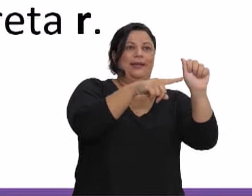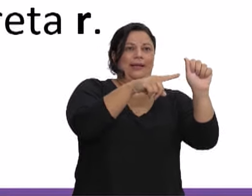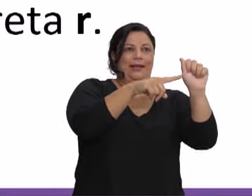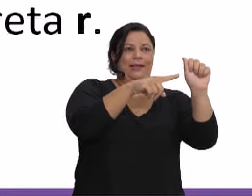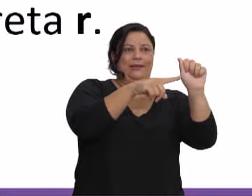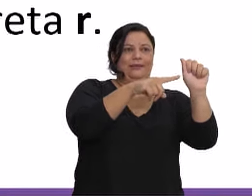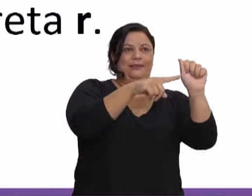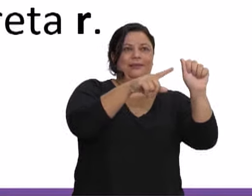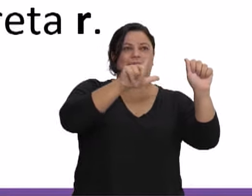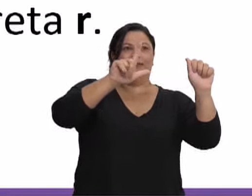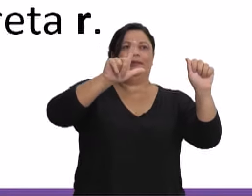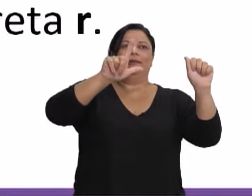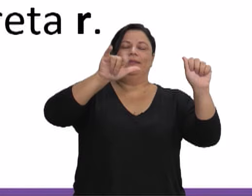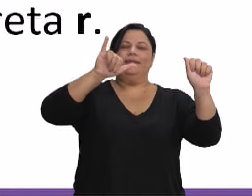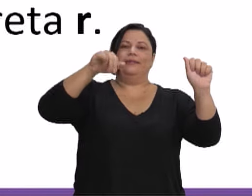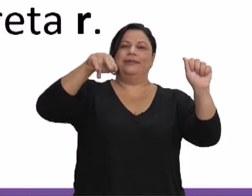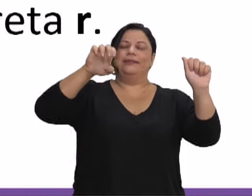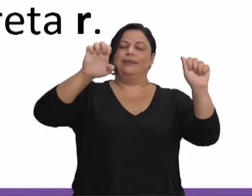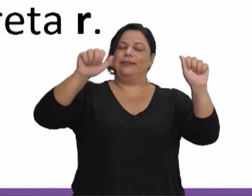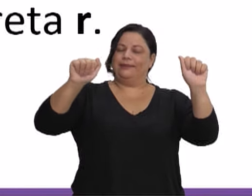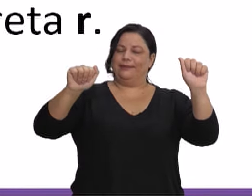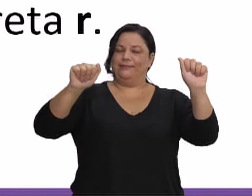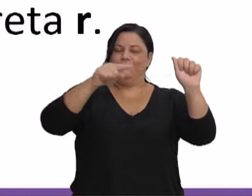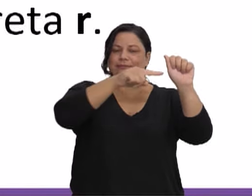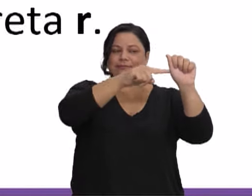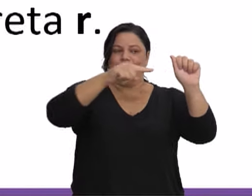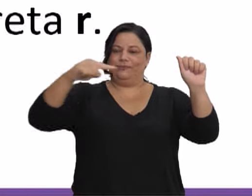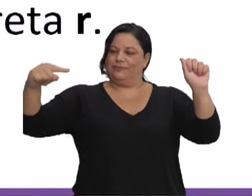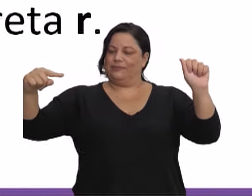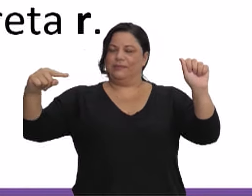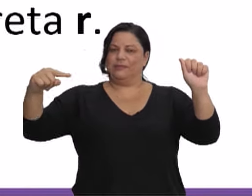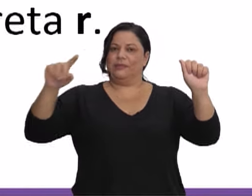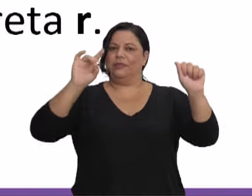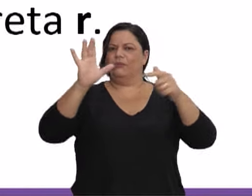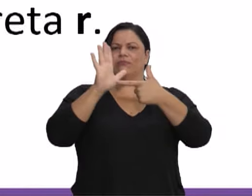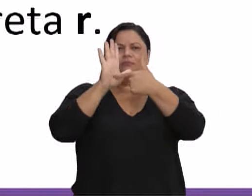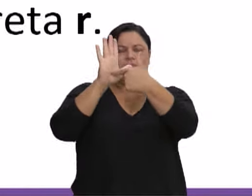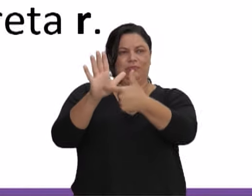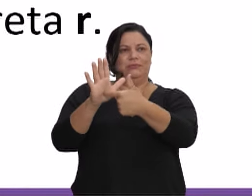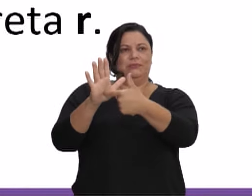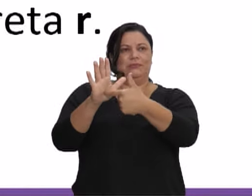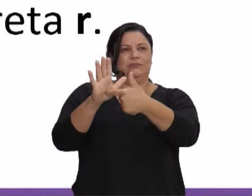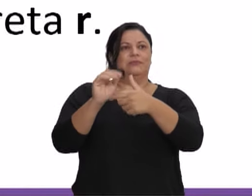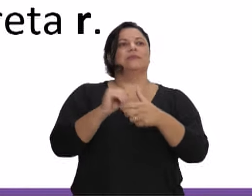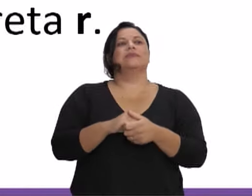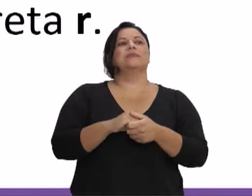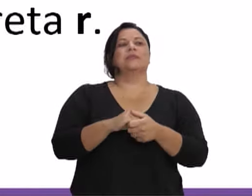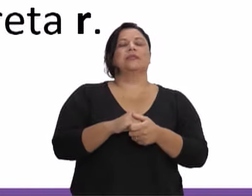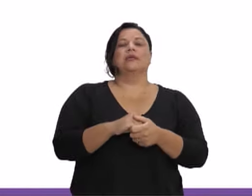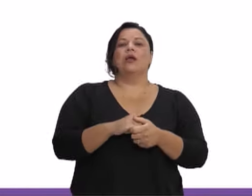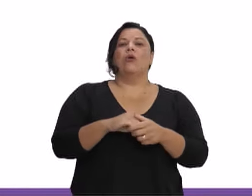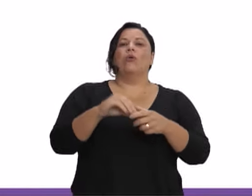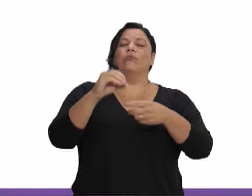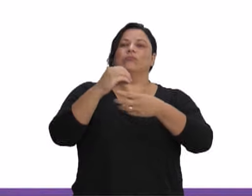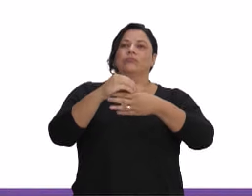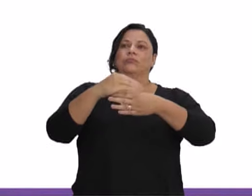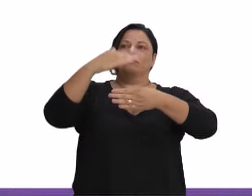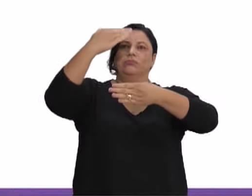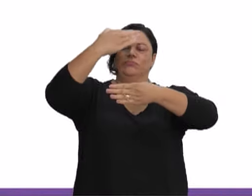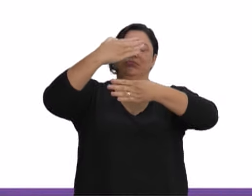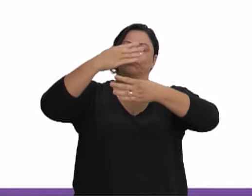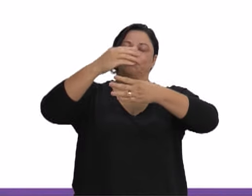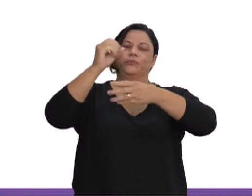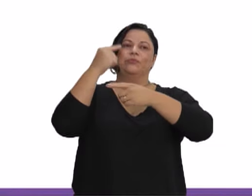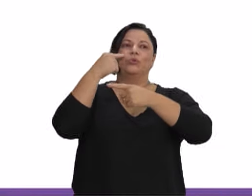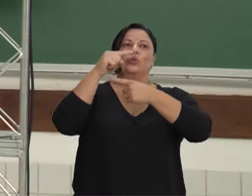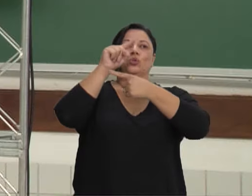pode ser B, enfim, é só mesmo para identificação. Onde o ponto A' vai ser a projeção ortogonal.